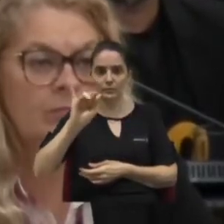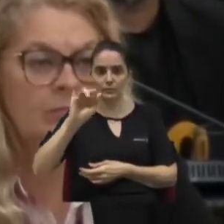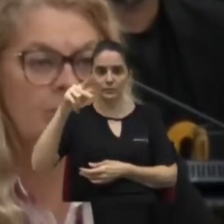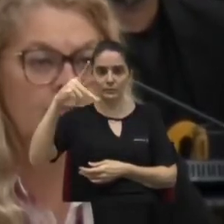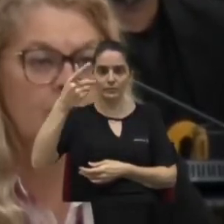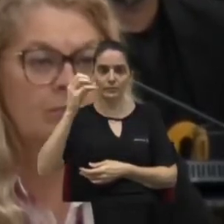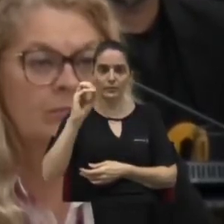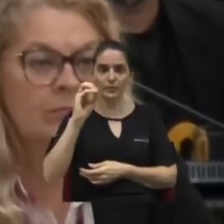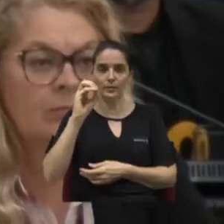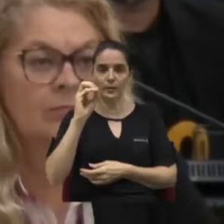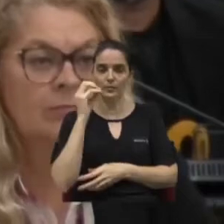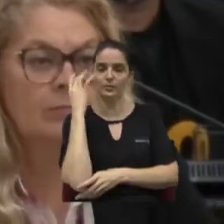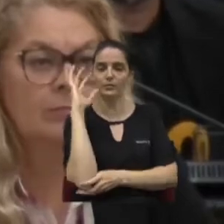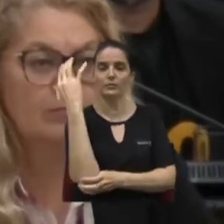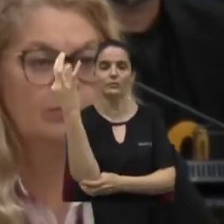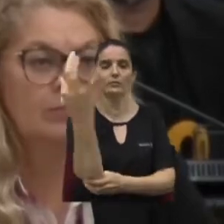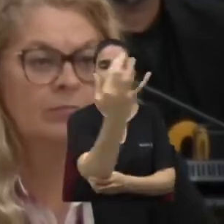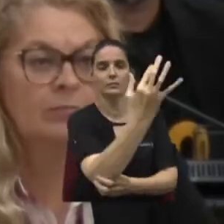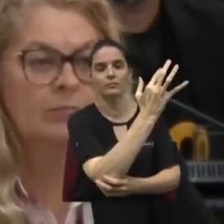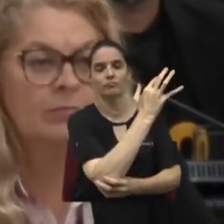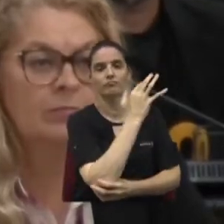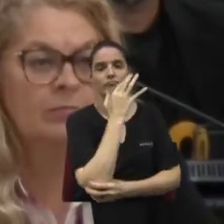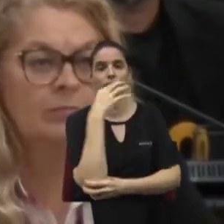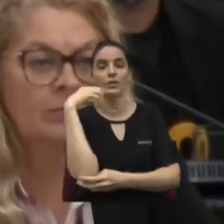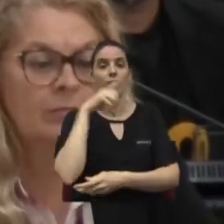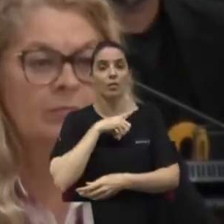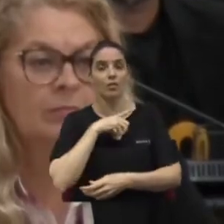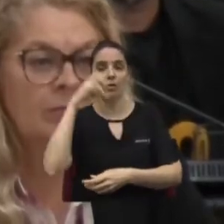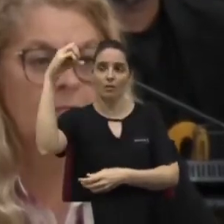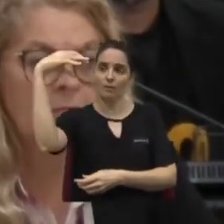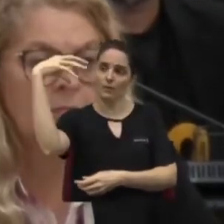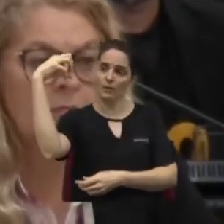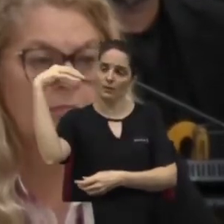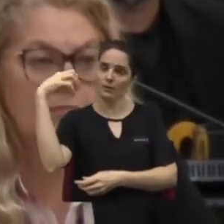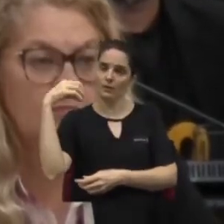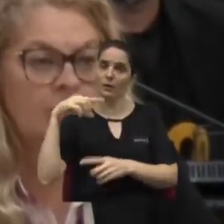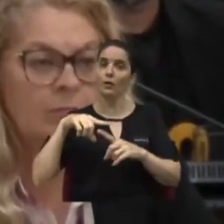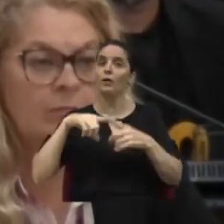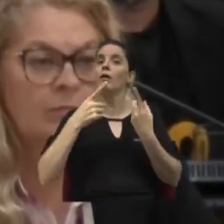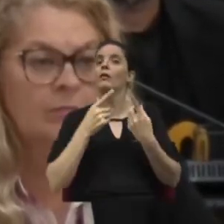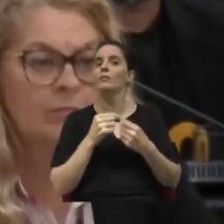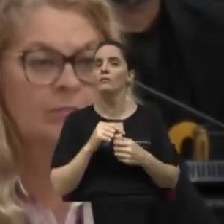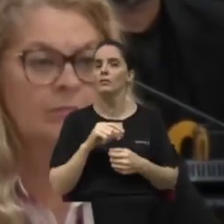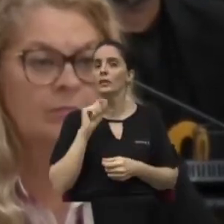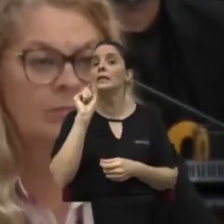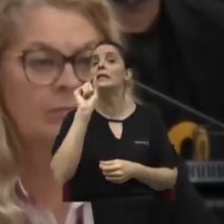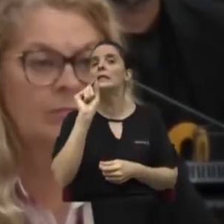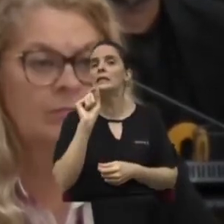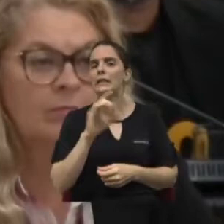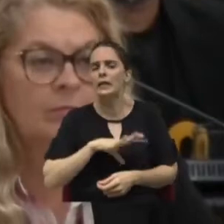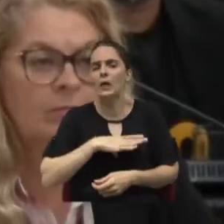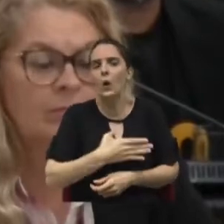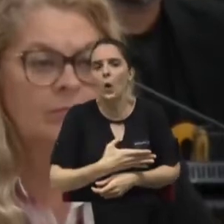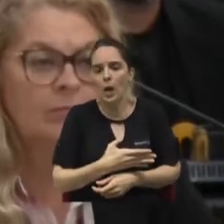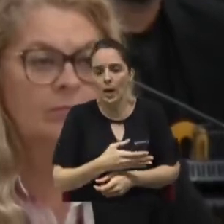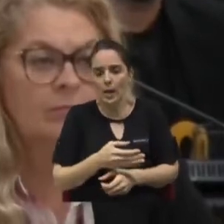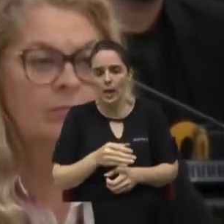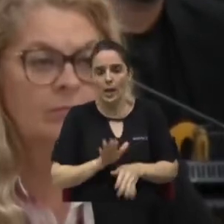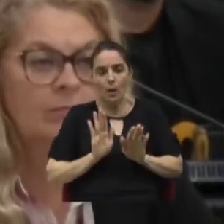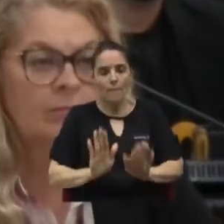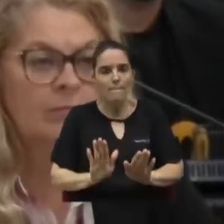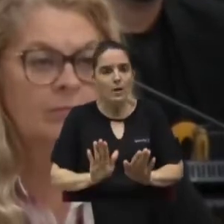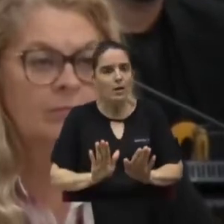colocado foi colocado o farol, não é? Quem tem coragem de parar ali 11 horas da noite, 10 horas da